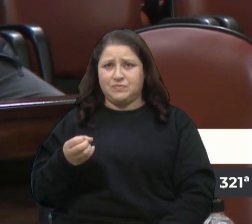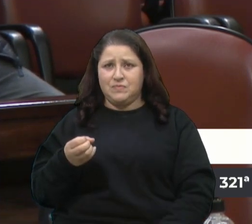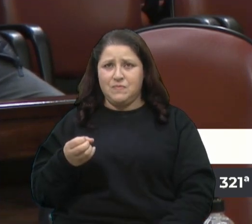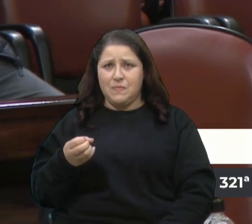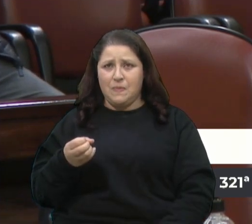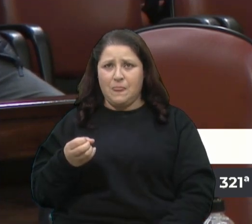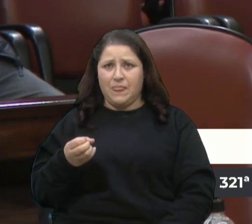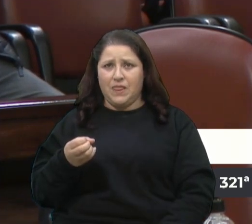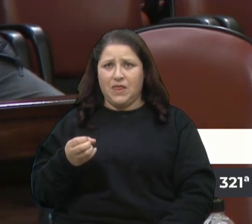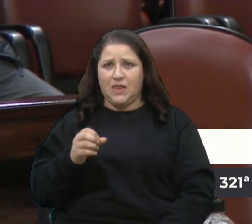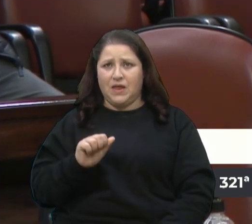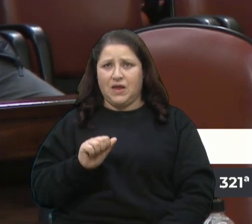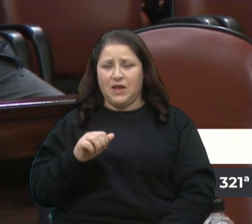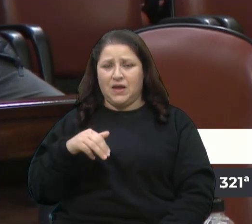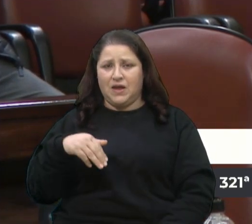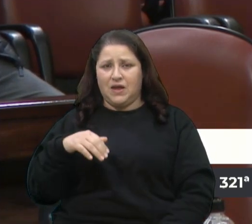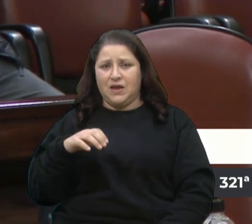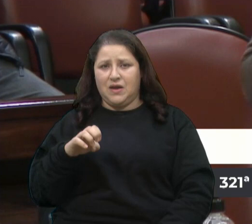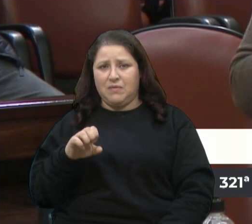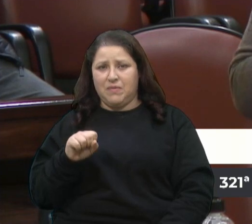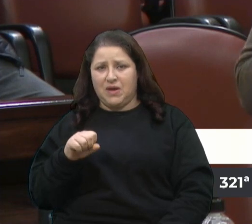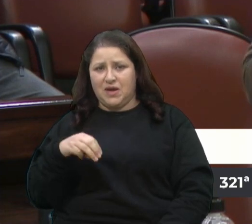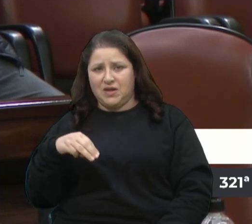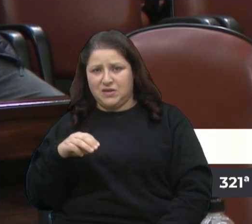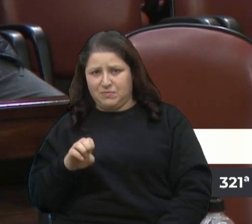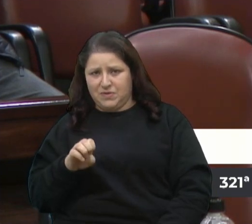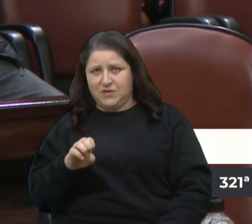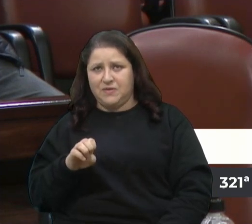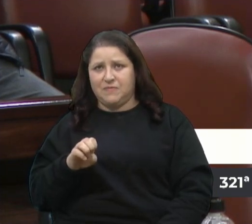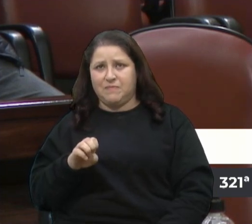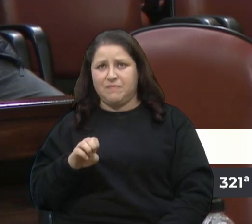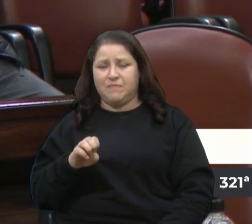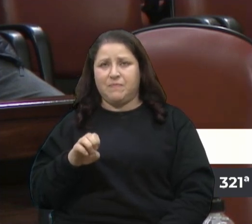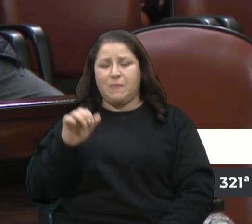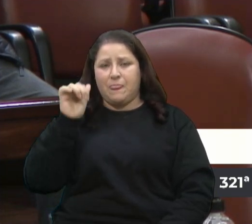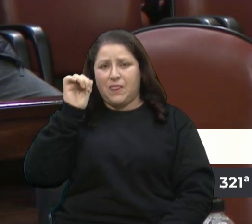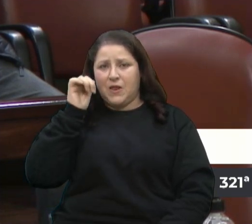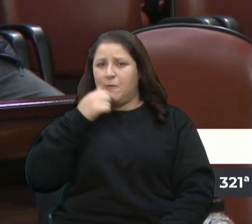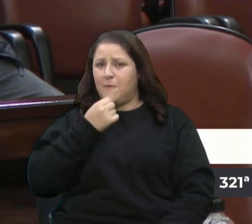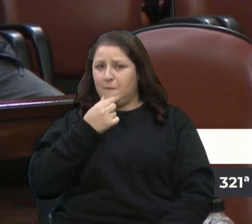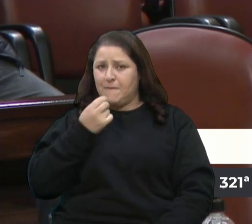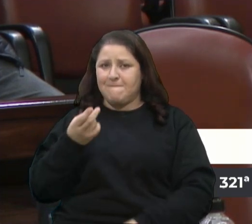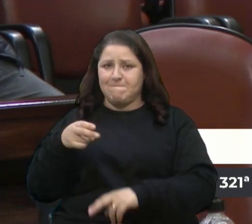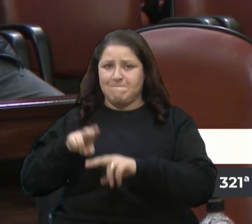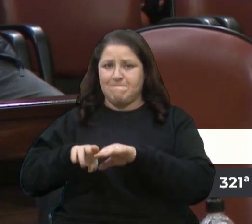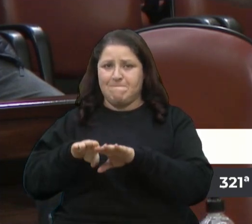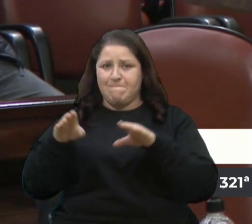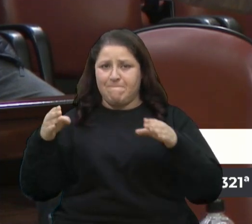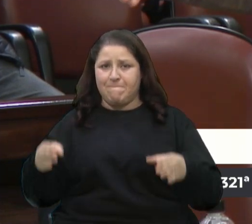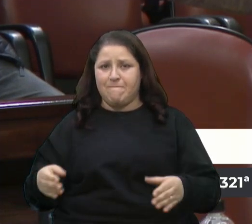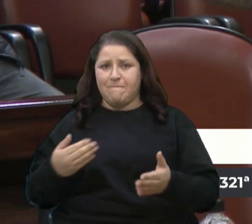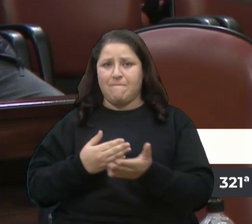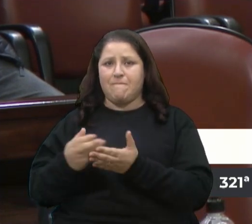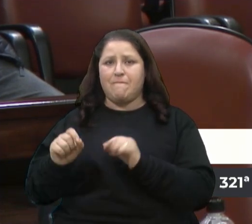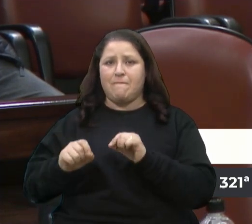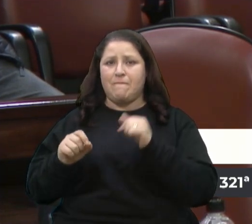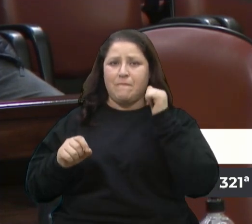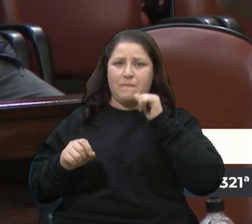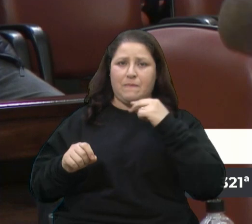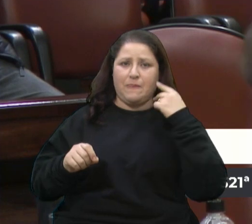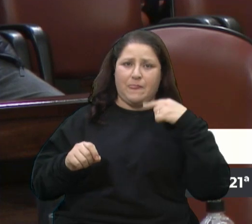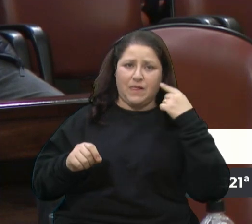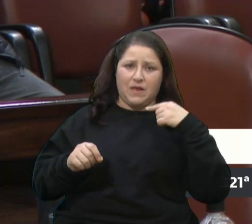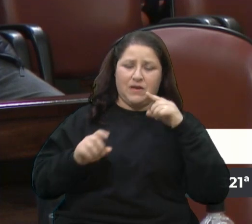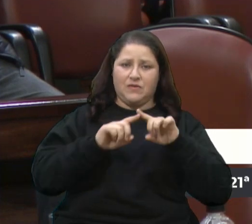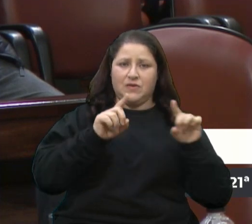Do presidente da MESE, desculpa. O presidente da MESE aí, sentado na mesa, começou a discutir com a advogada que é servidora